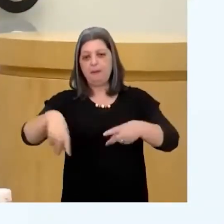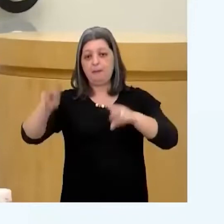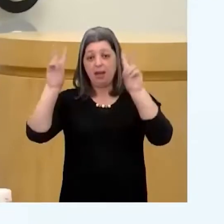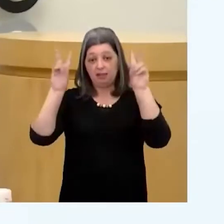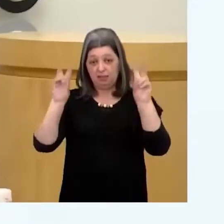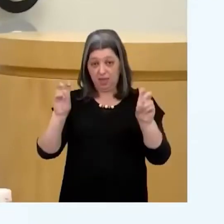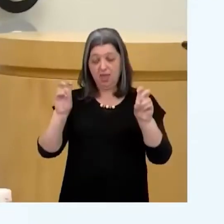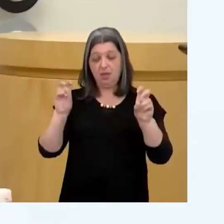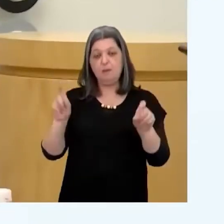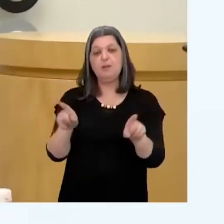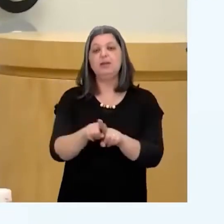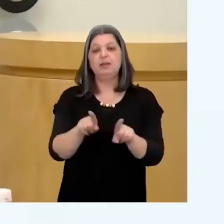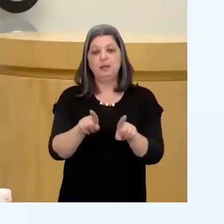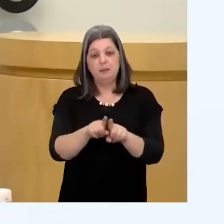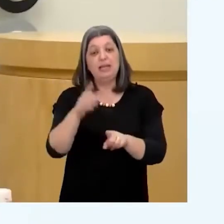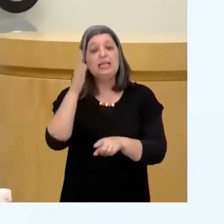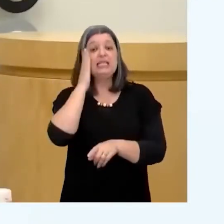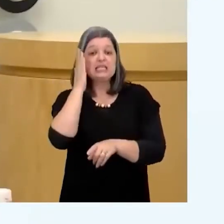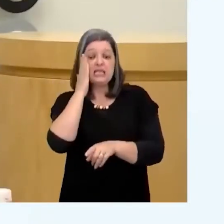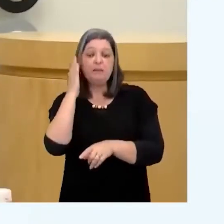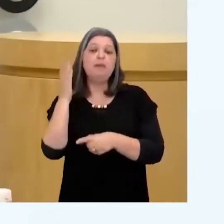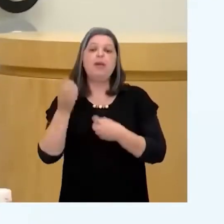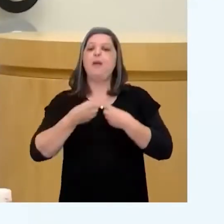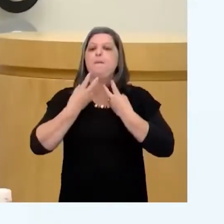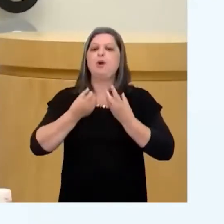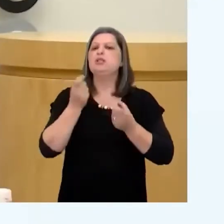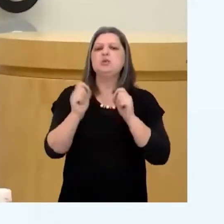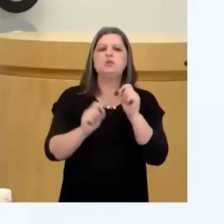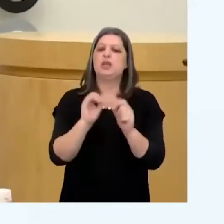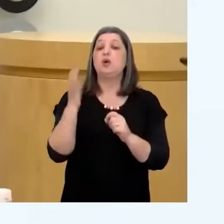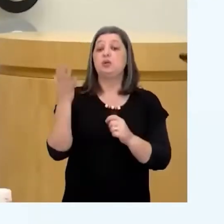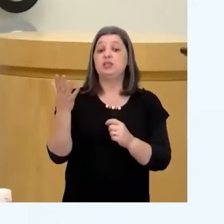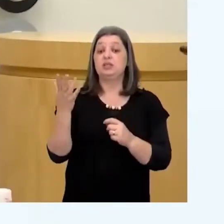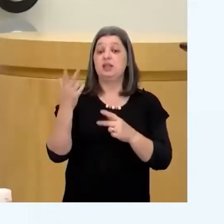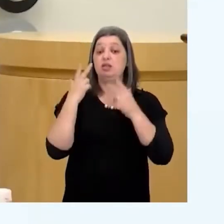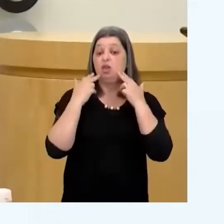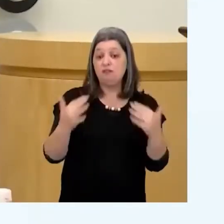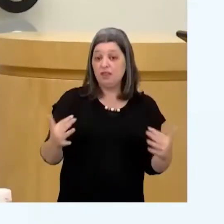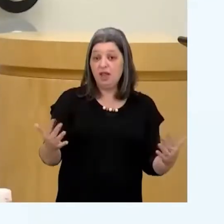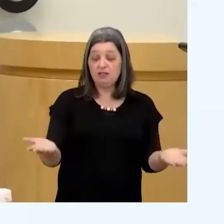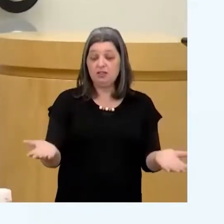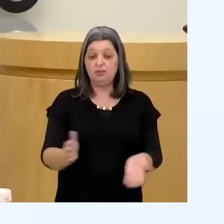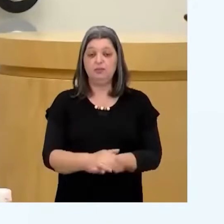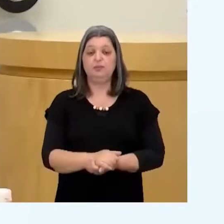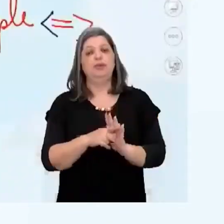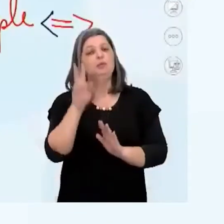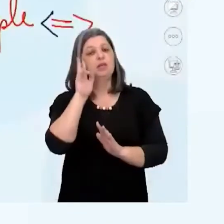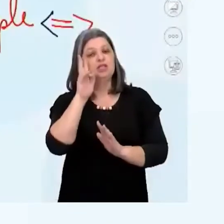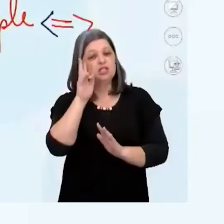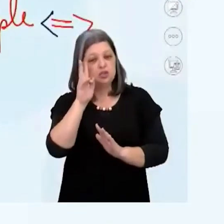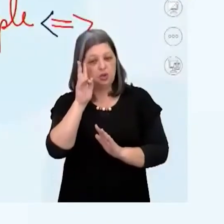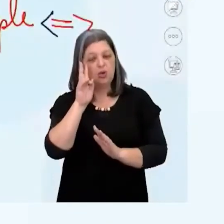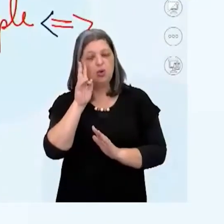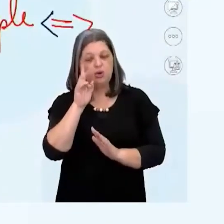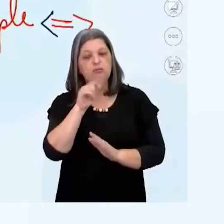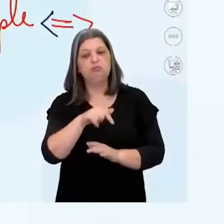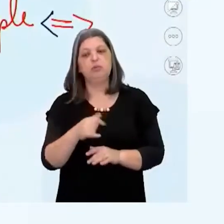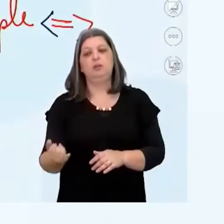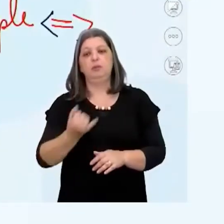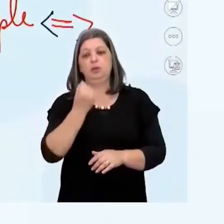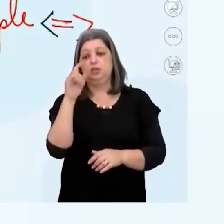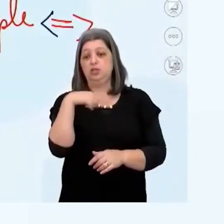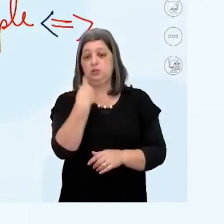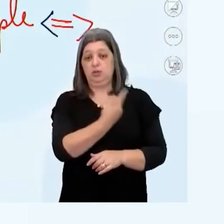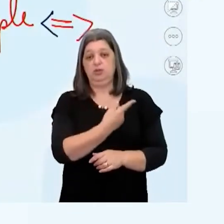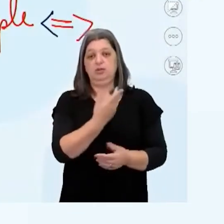de falar poesia, de saber o que está rolando e de se divertir. O relato do Emerson é muito importante aqui para nós, né?